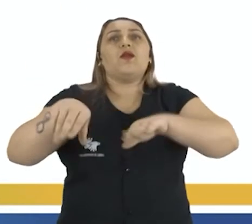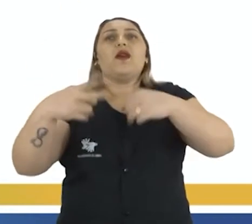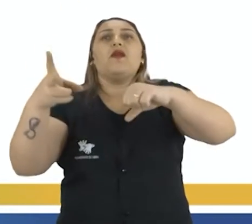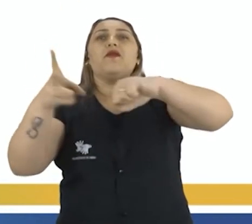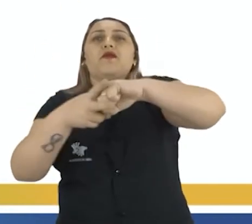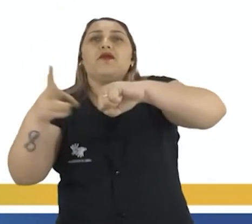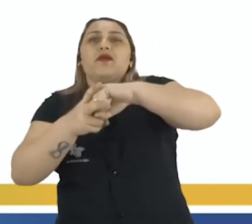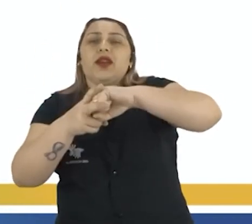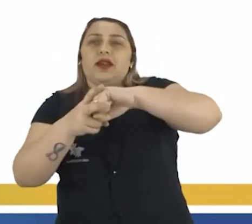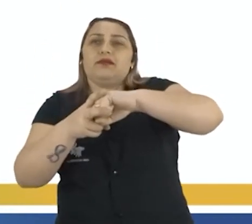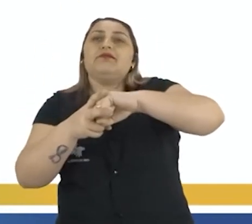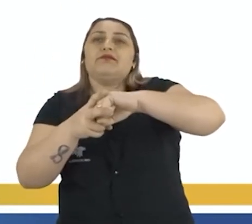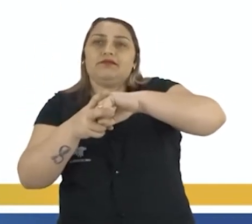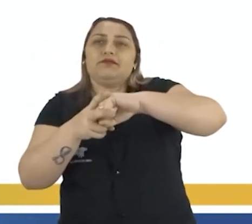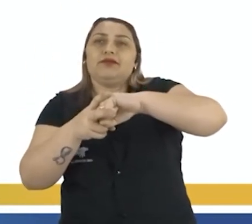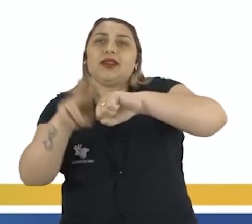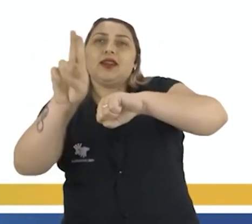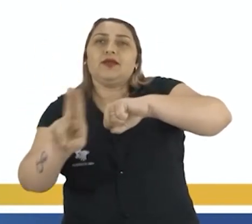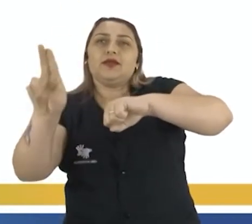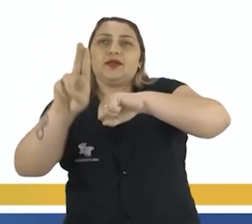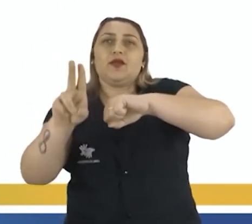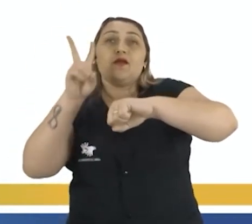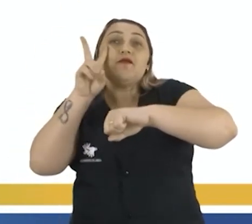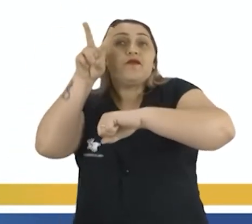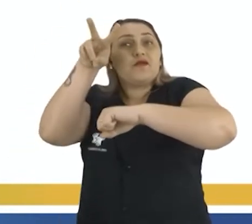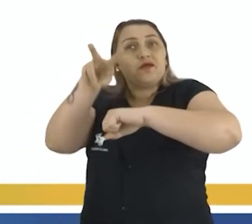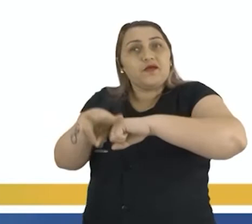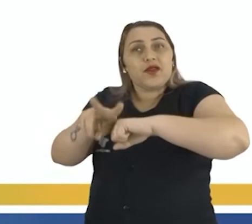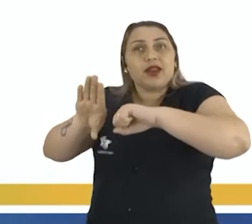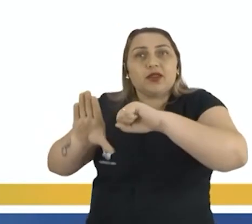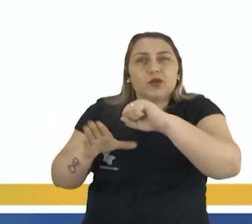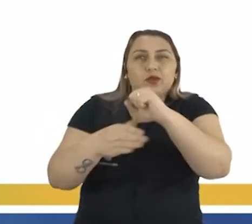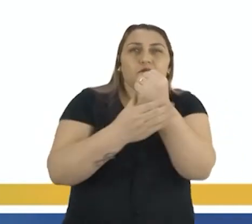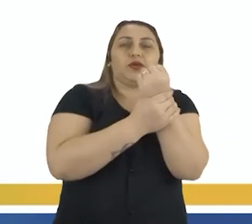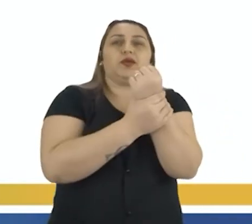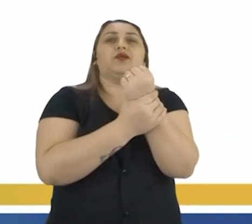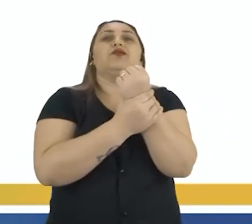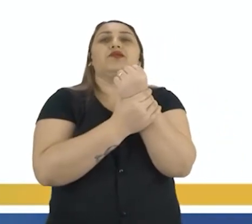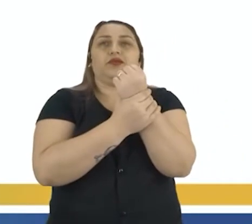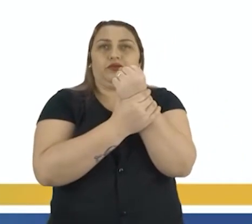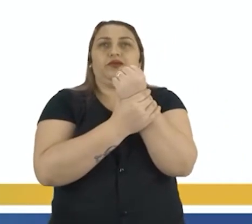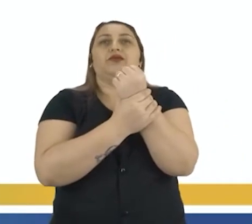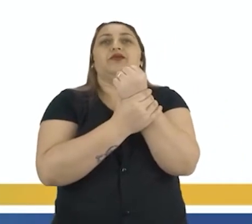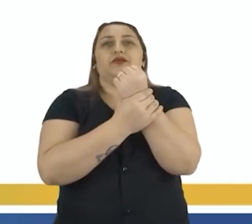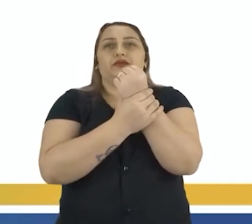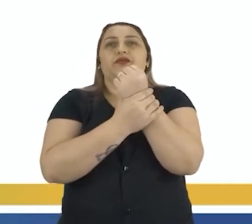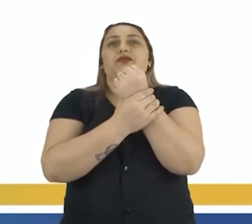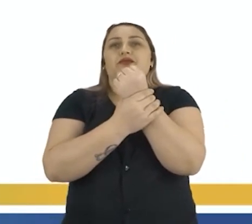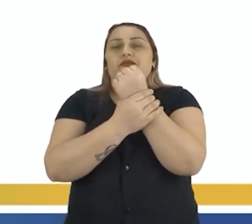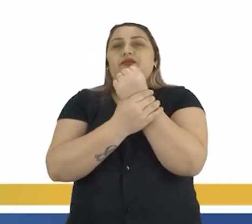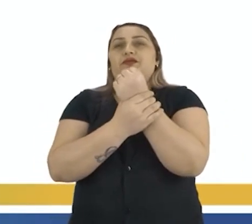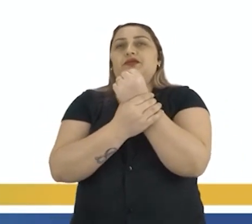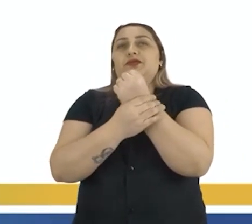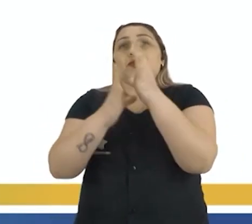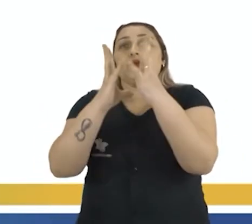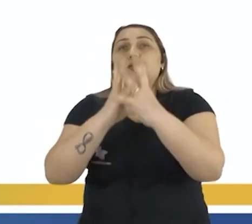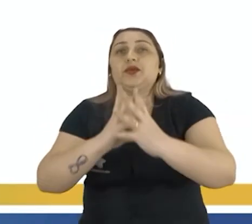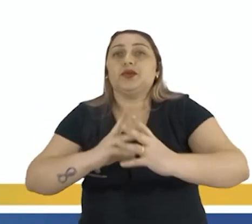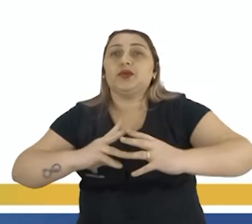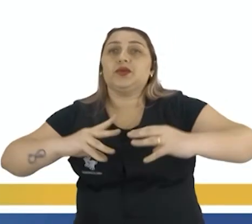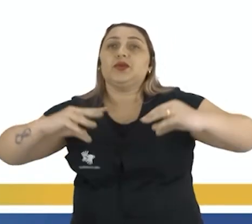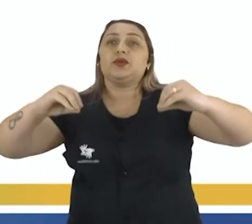Foi o verbo ver, que está no presente do indicativo, vendo, e deu a ideia de que